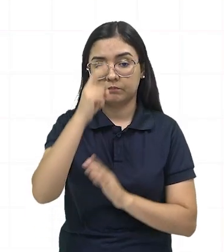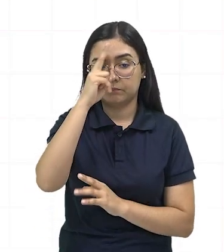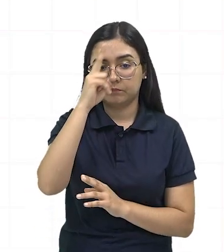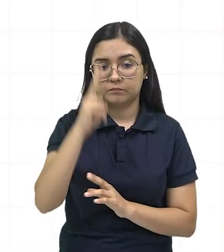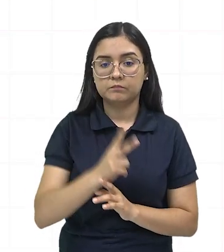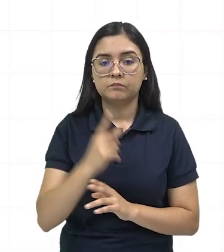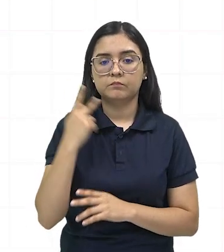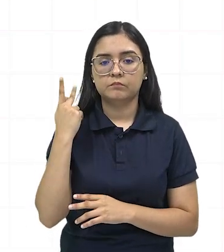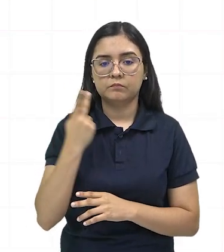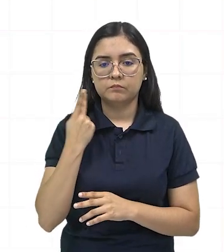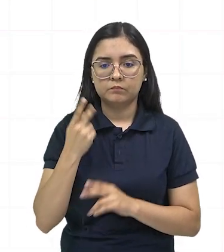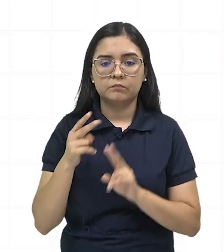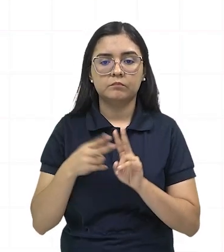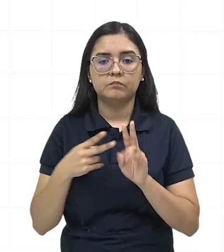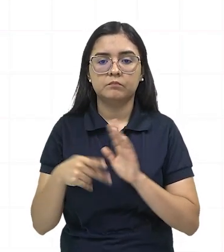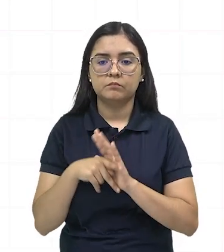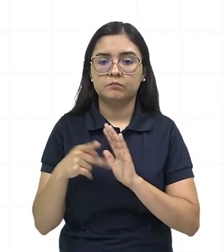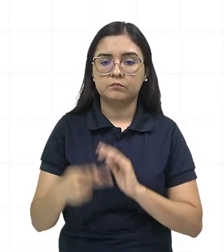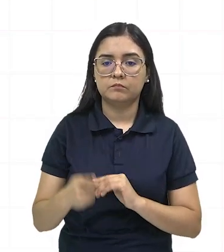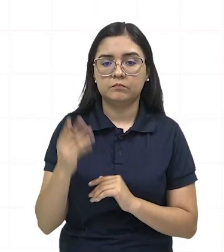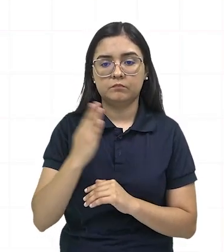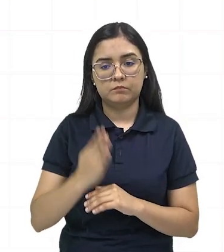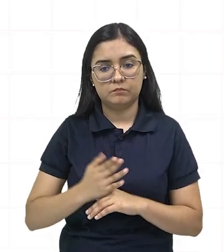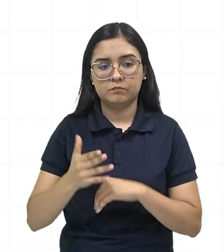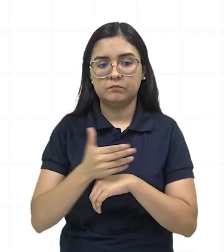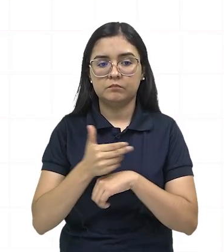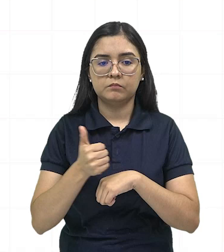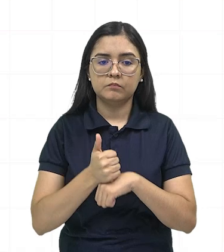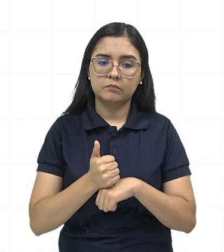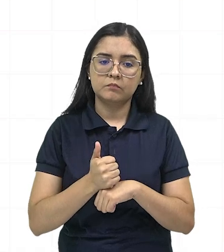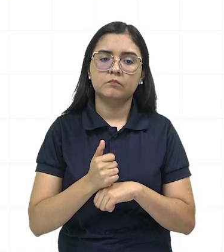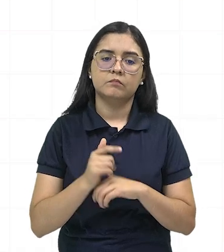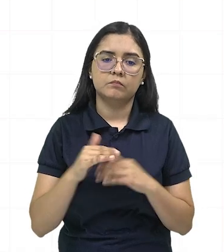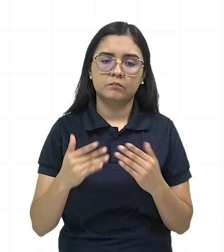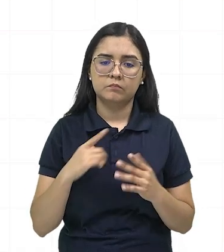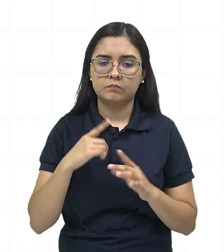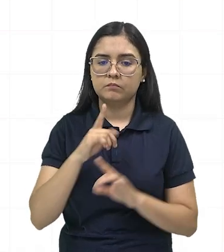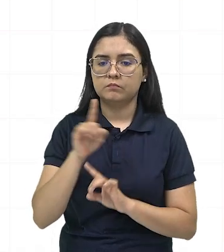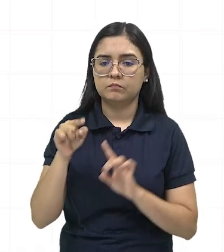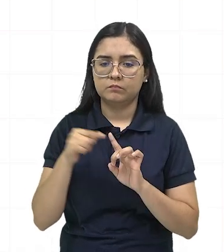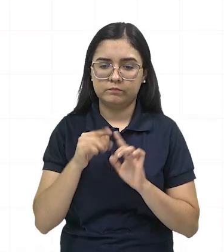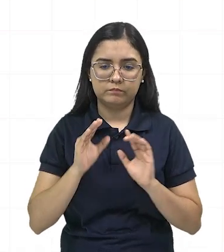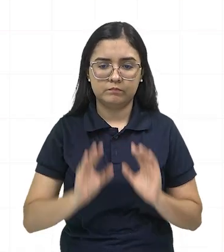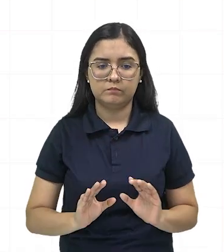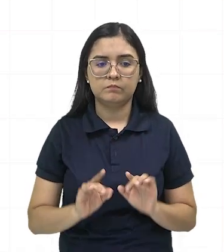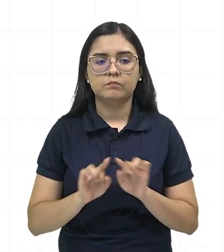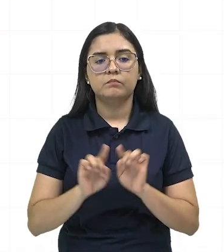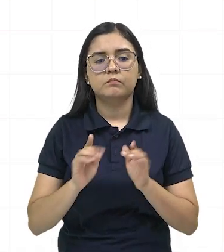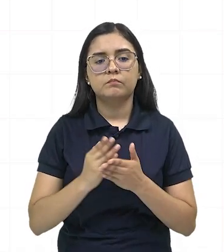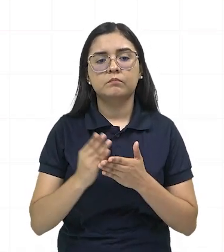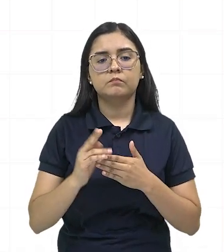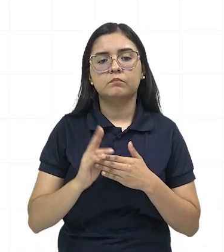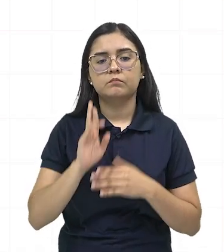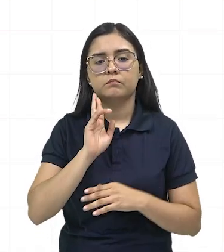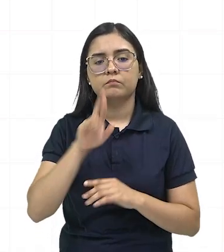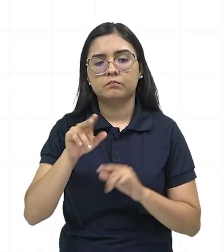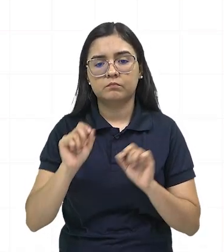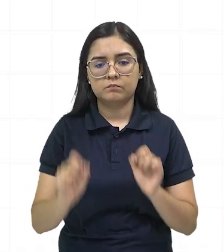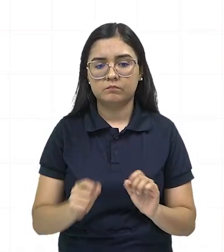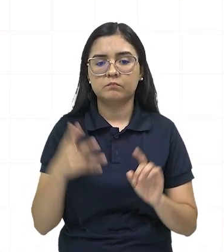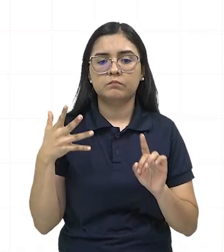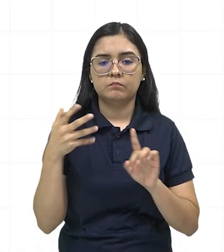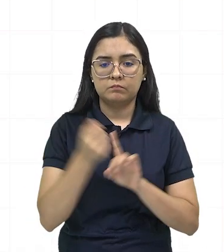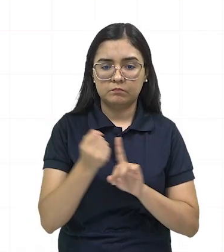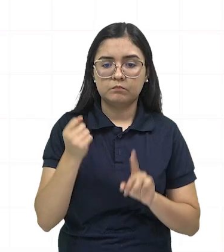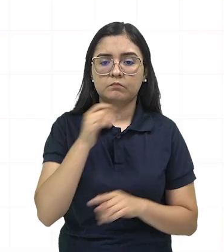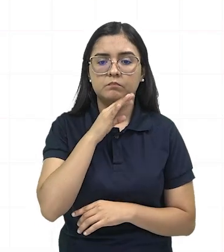história das políticas indigenistas no Brasil colonial. Apesar de seus objetivos civilizatórios, a iniciativa resultou em